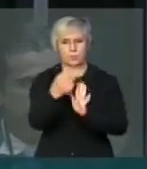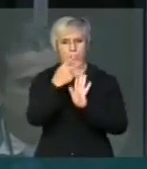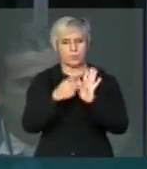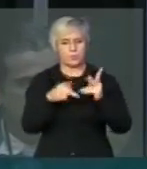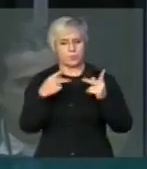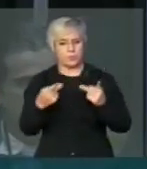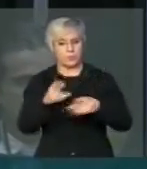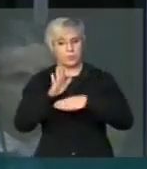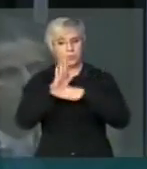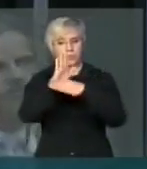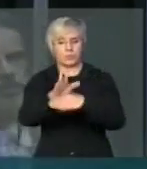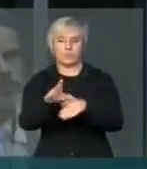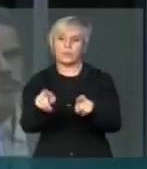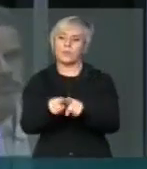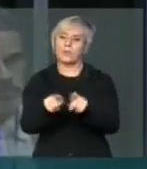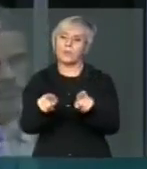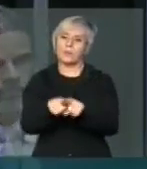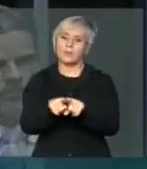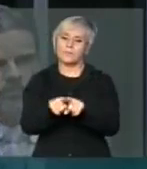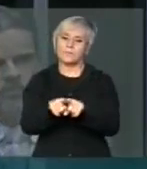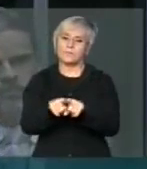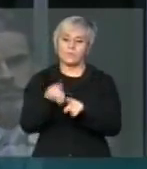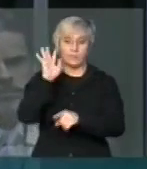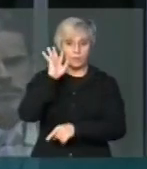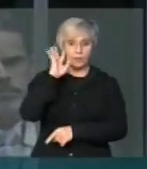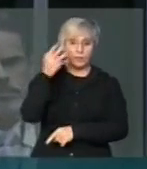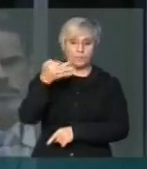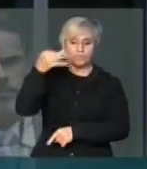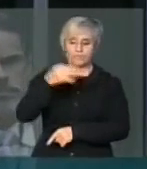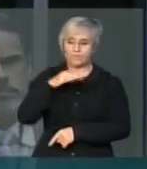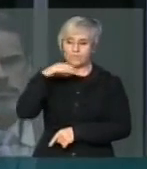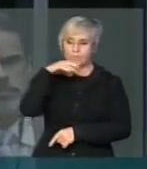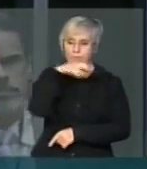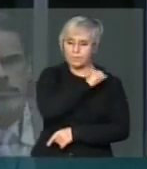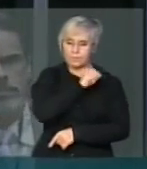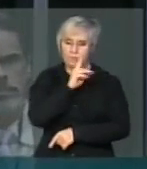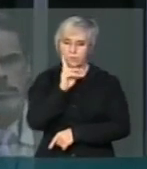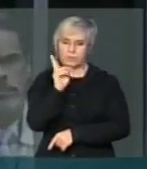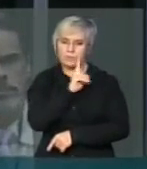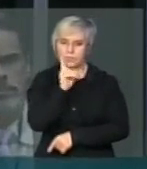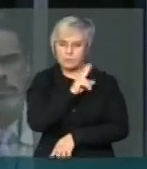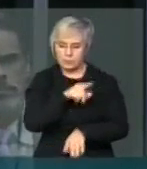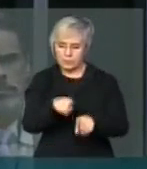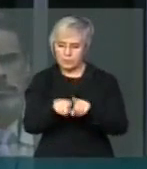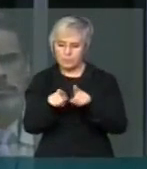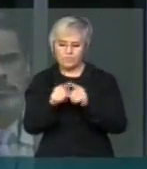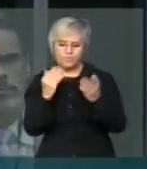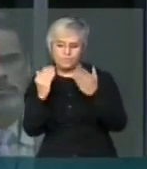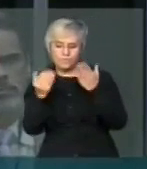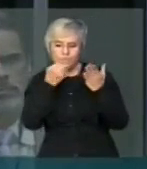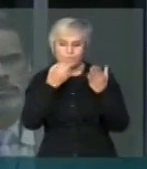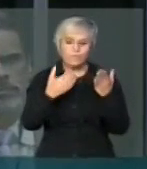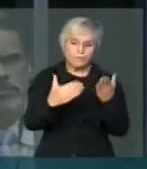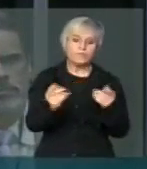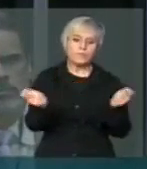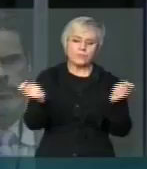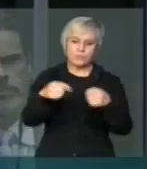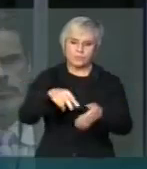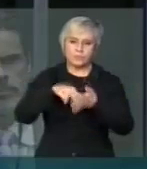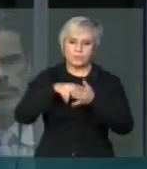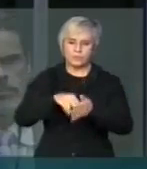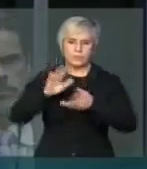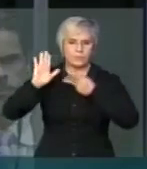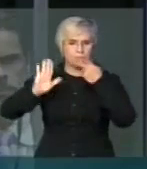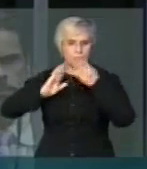projeto corrobora para uma decisão mais célere, tempestiva e, ao mesmo tempo, equilibrada, capaz de concretizar a